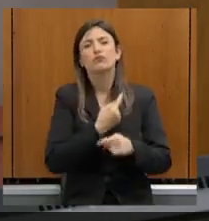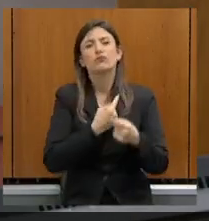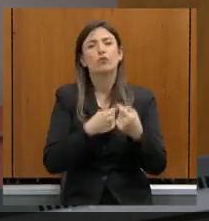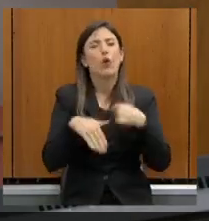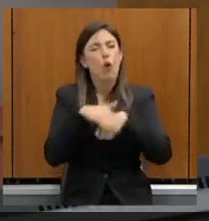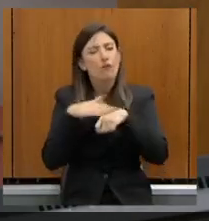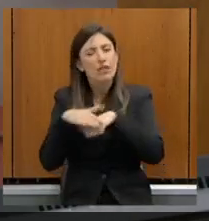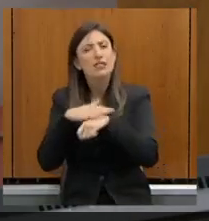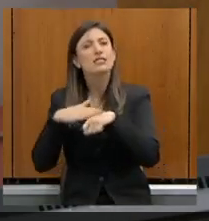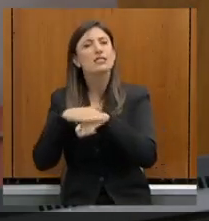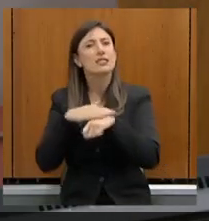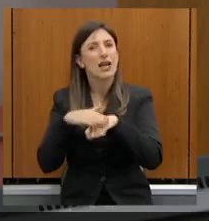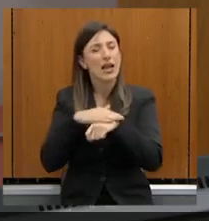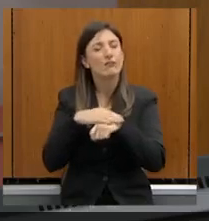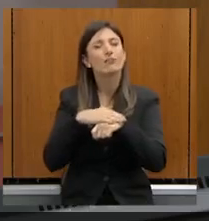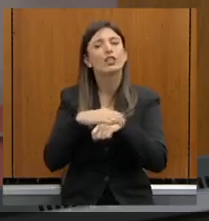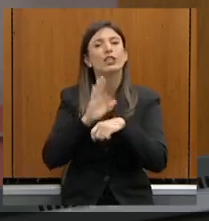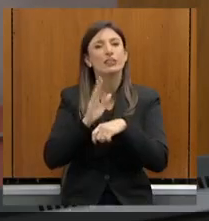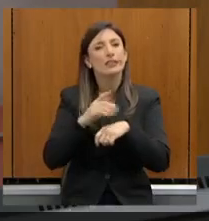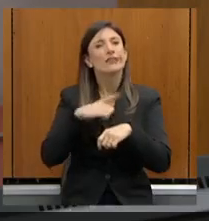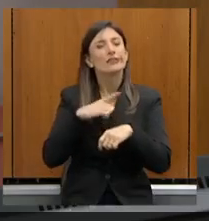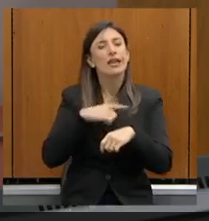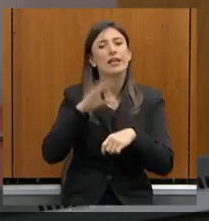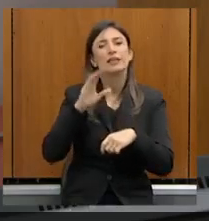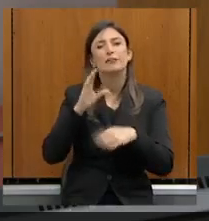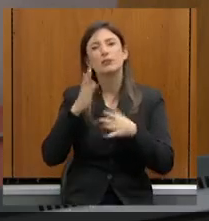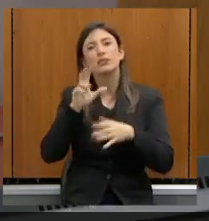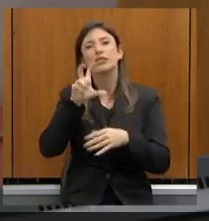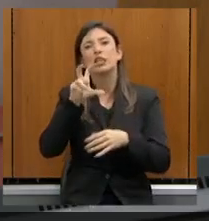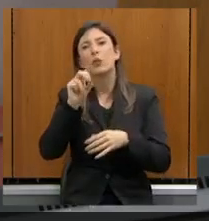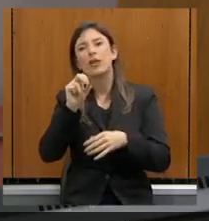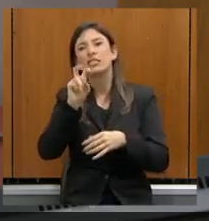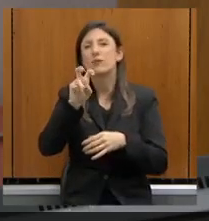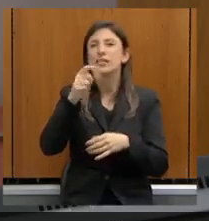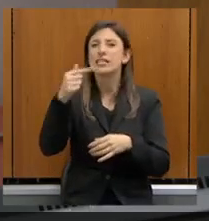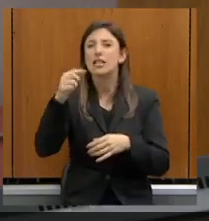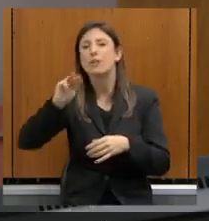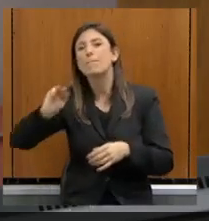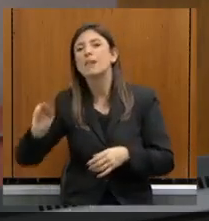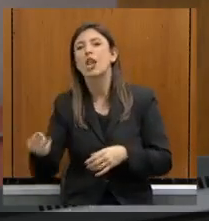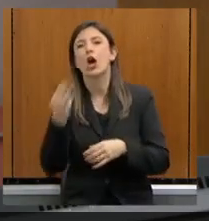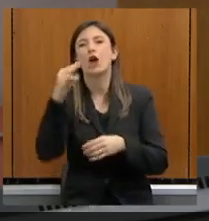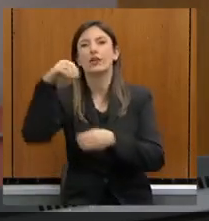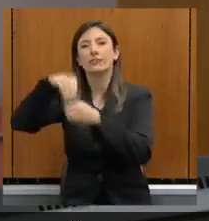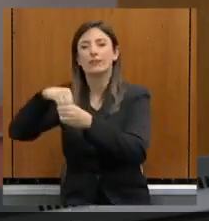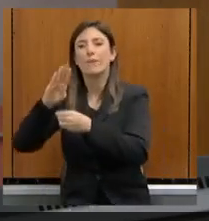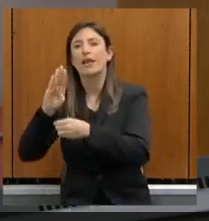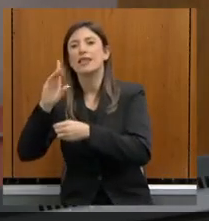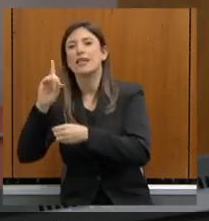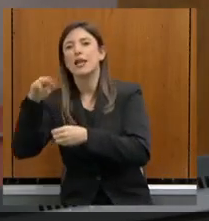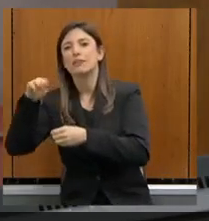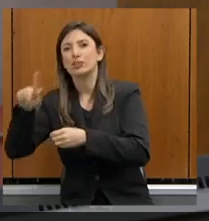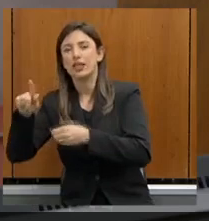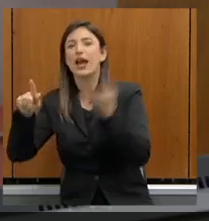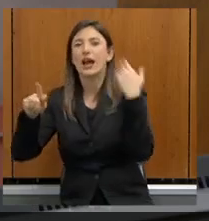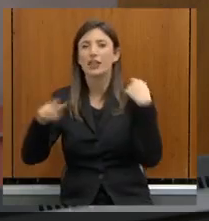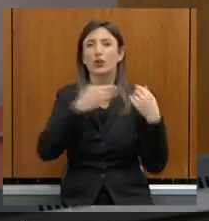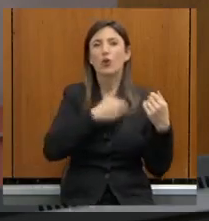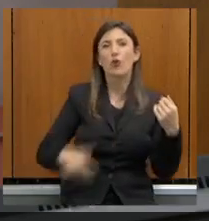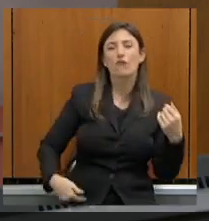ainda há 50 milhões, 57 milhões do BDMG, nós conseguimos com o governo federal, à época do ministro